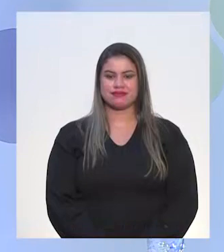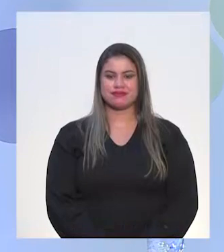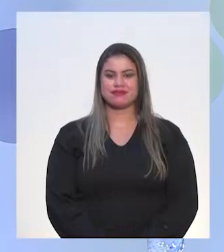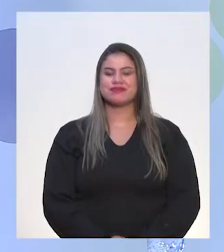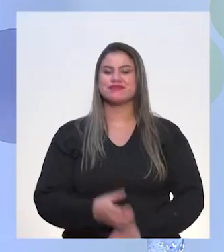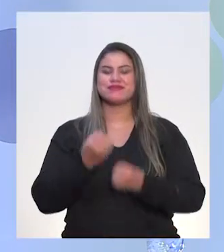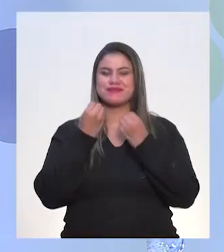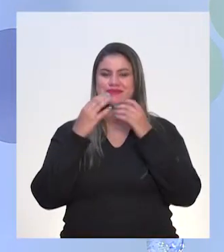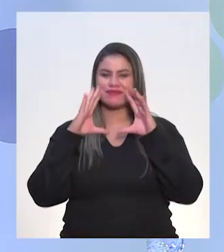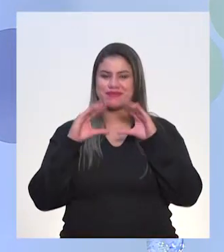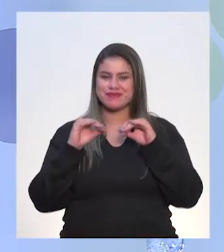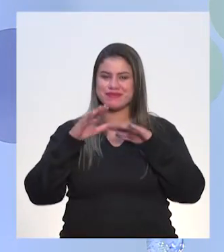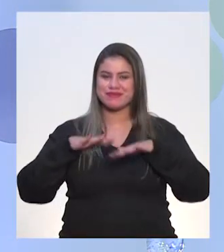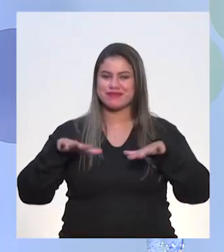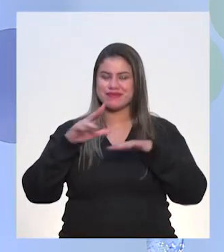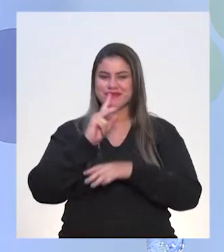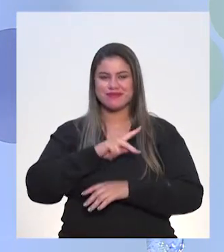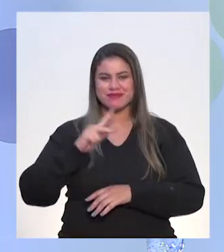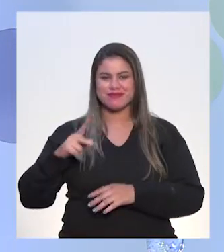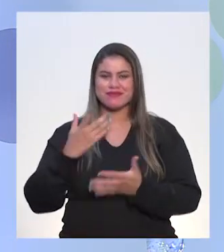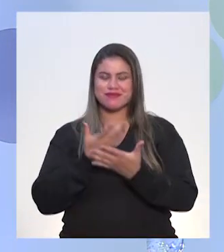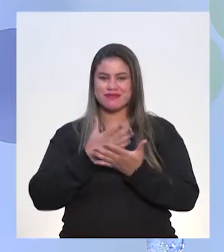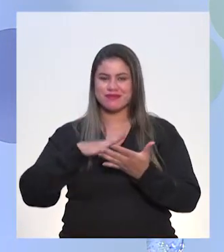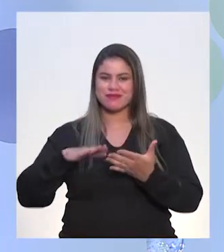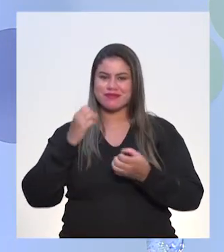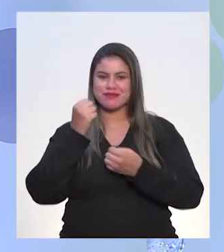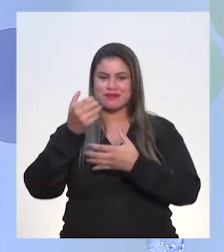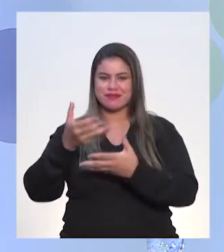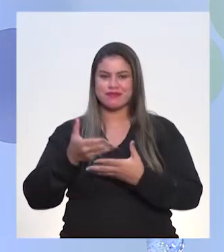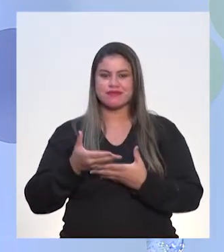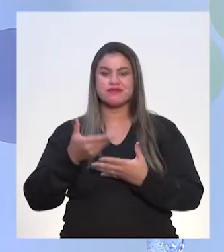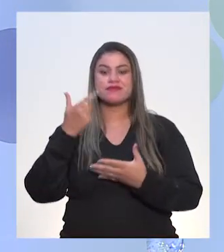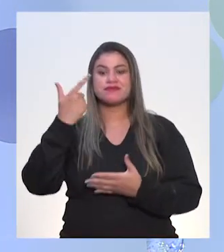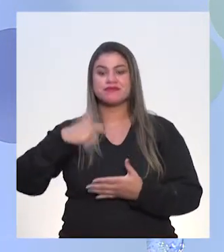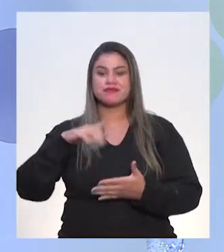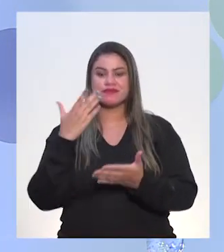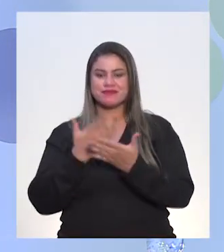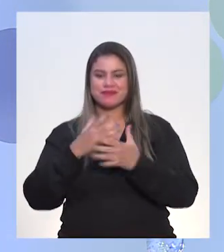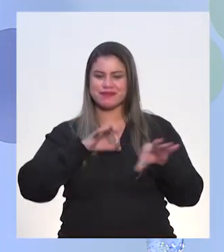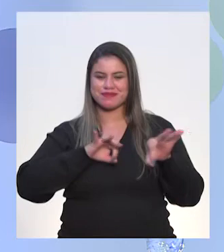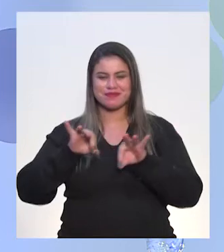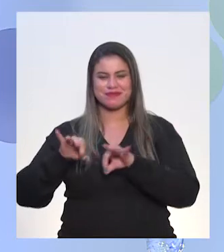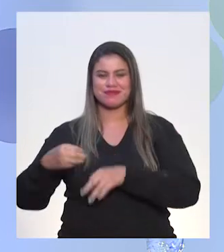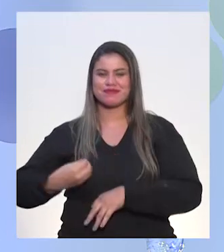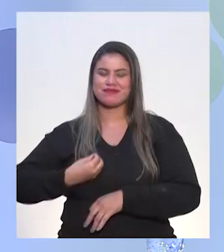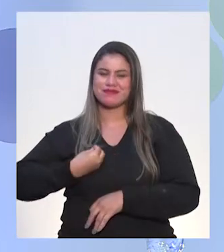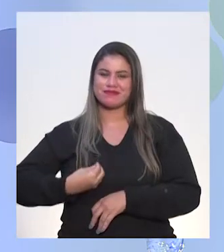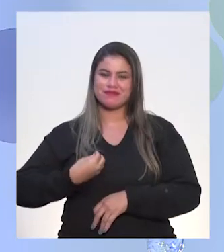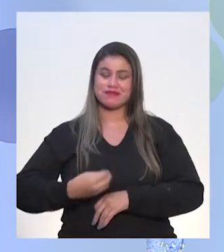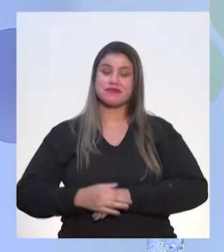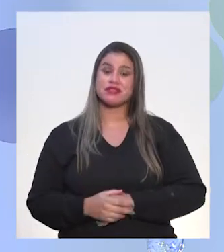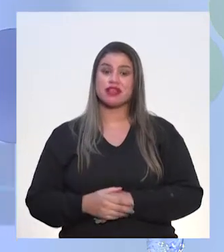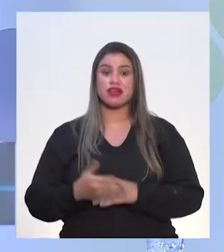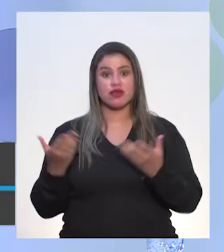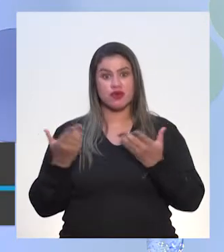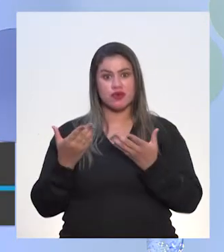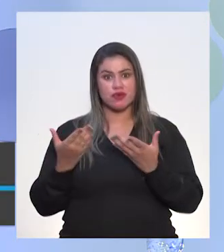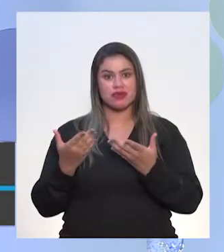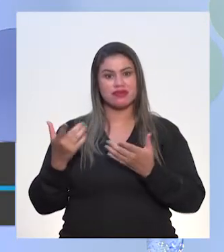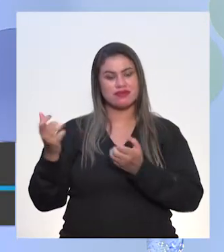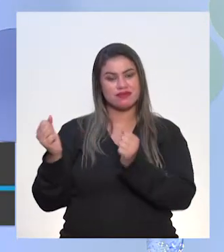boa noite professores estudantes sejam bem-vindos a mais uma aula de projeto de vida e hoje eu tenho uma